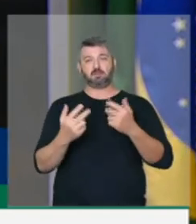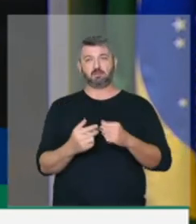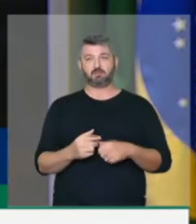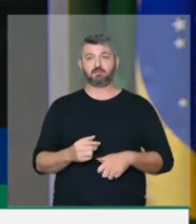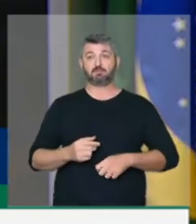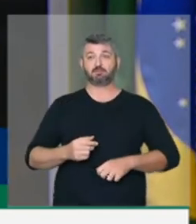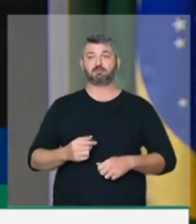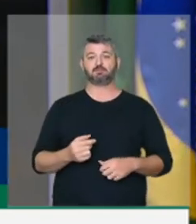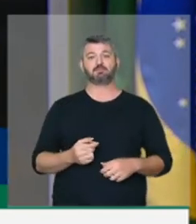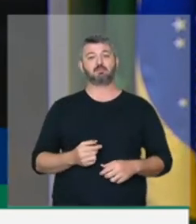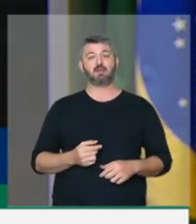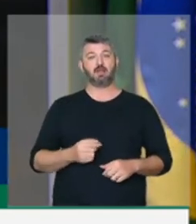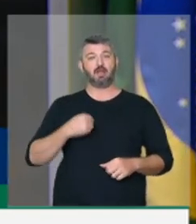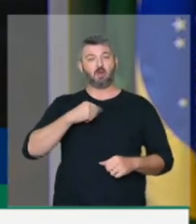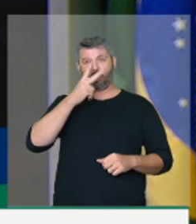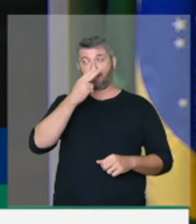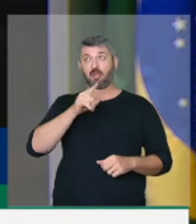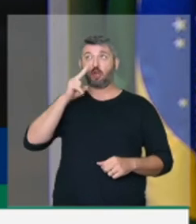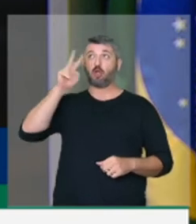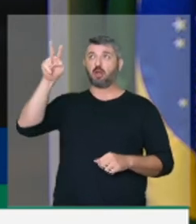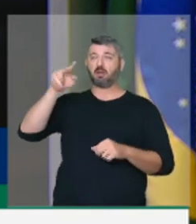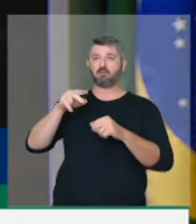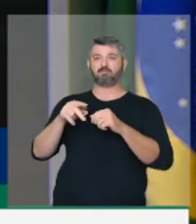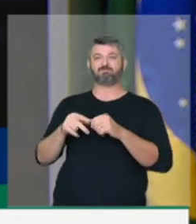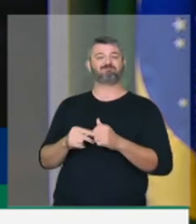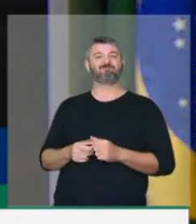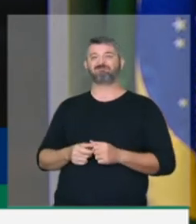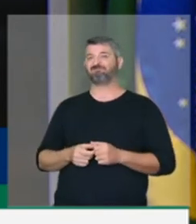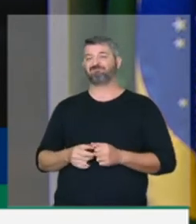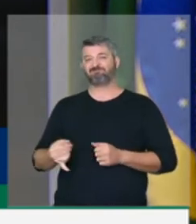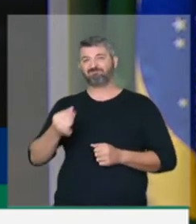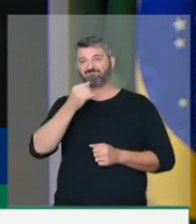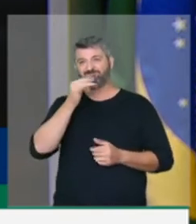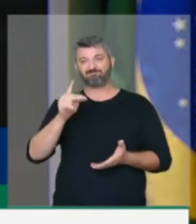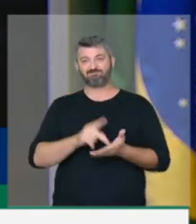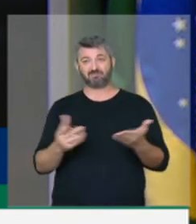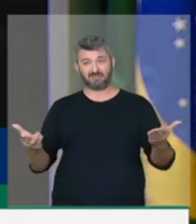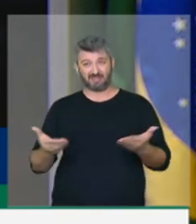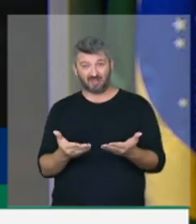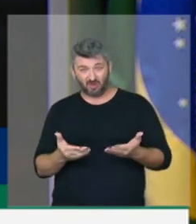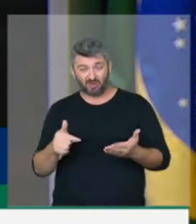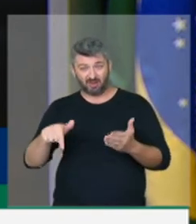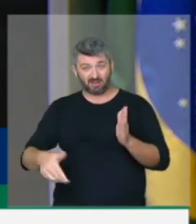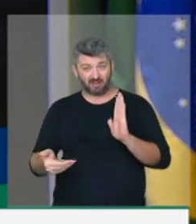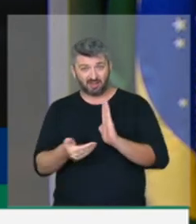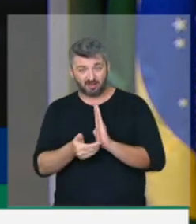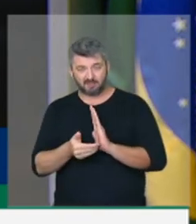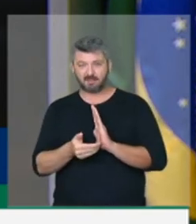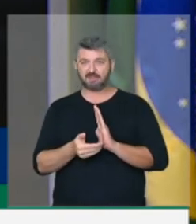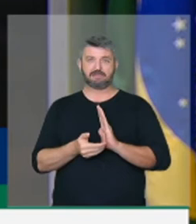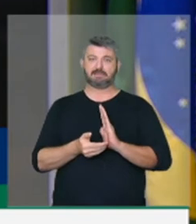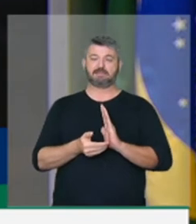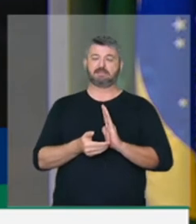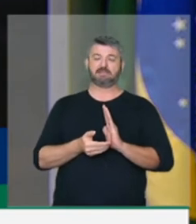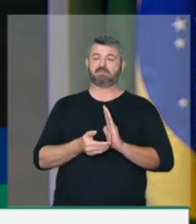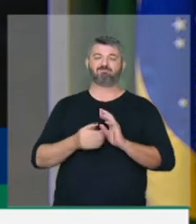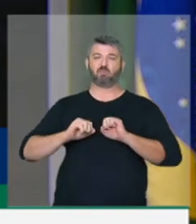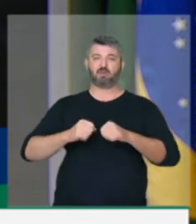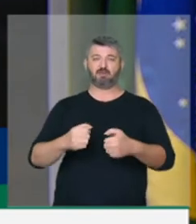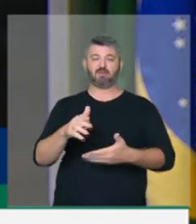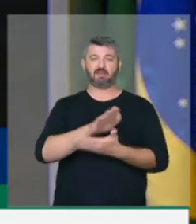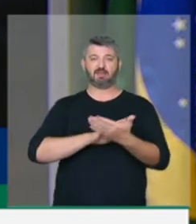têm certeza, eles olham para esse painel, eles veem que, infelizmente, nesse momento, a Câmara dos Deputados não está